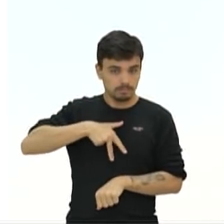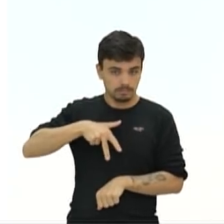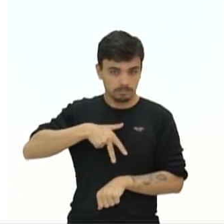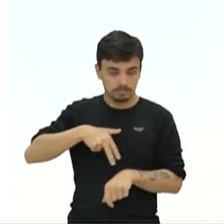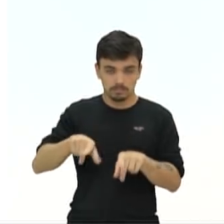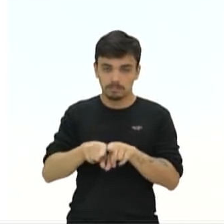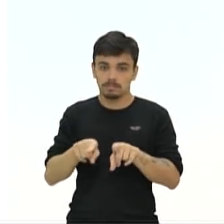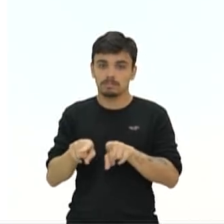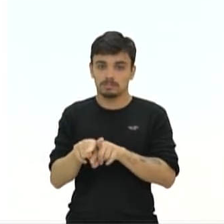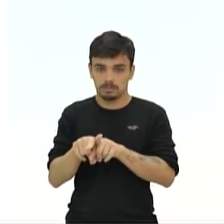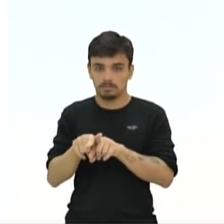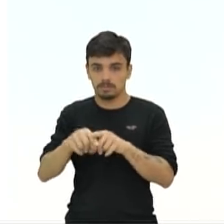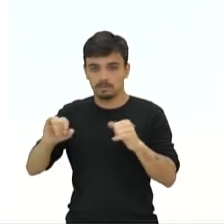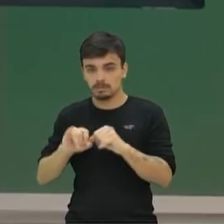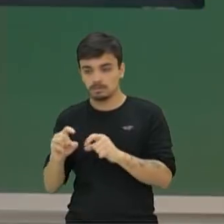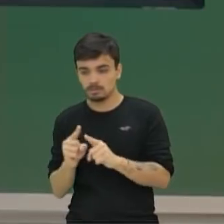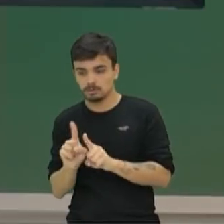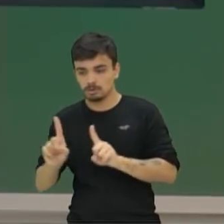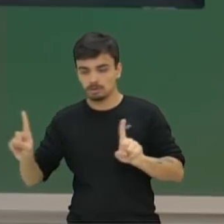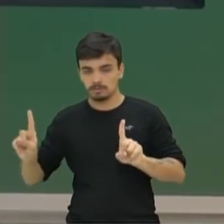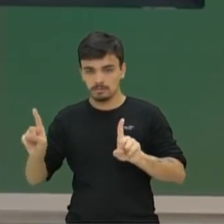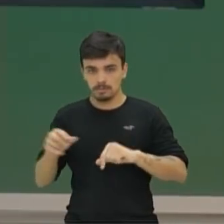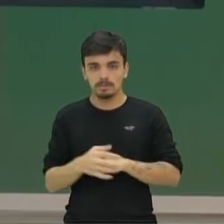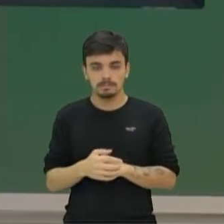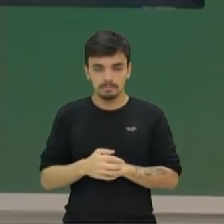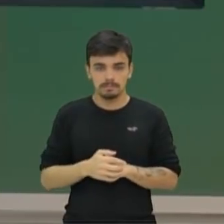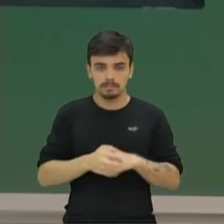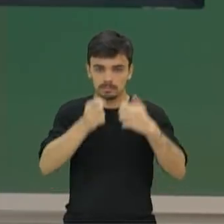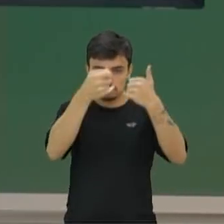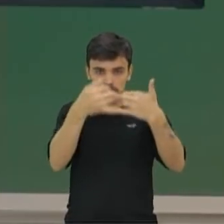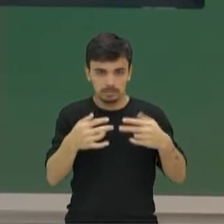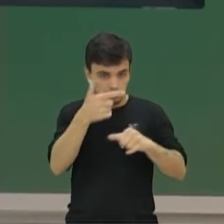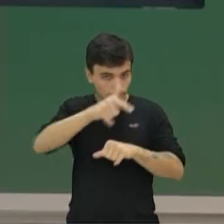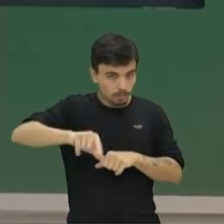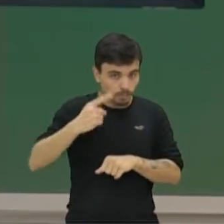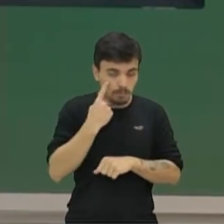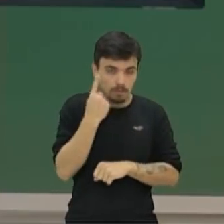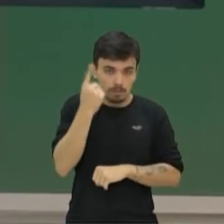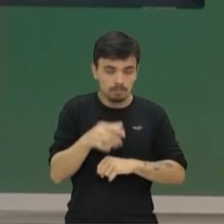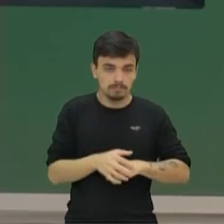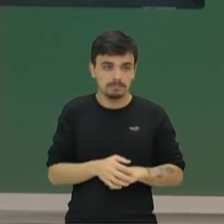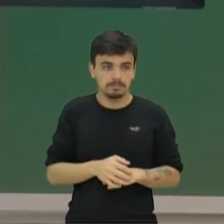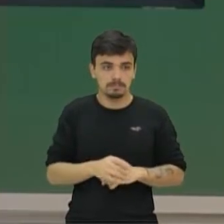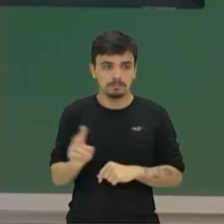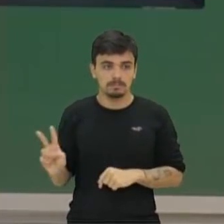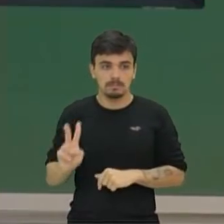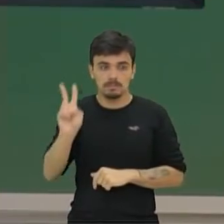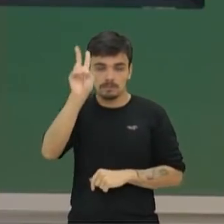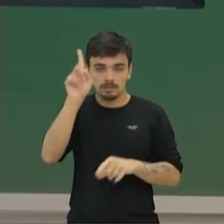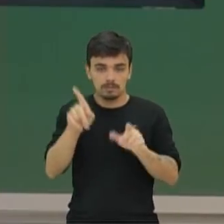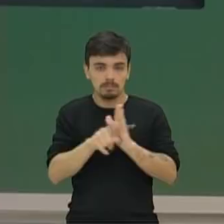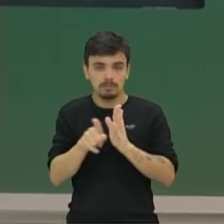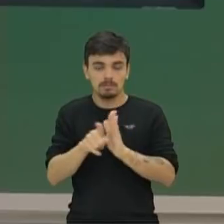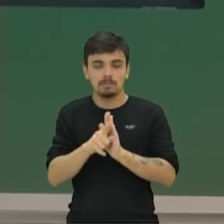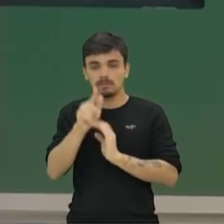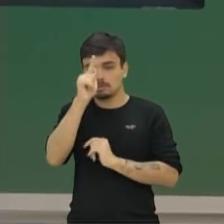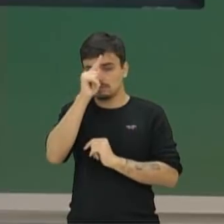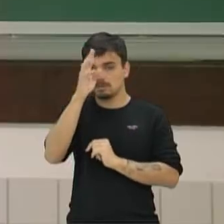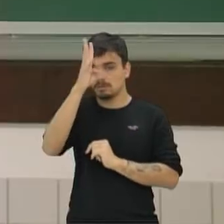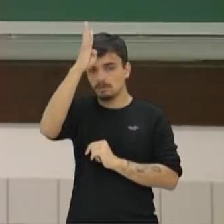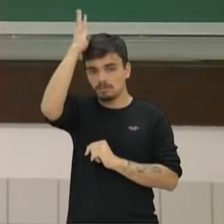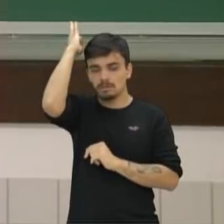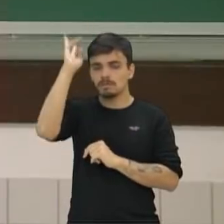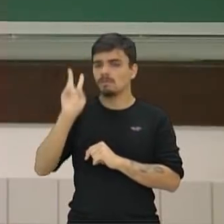antropocentrismo e o individualismo. Vamos explicar novamente? Então, aqui, valorização do passado greco-romano.